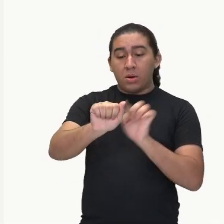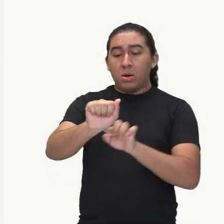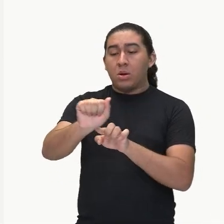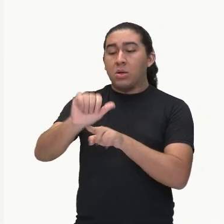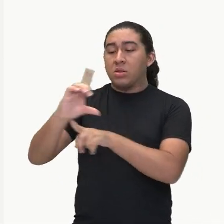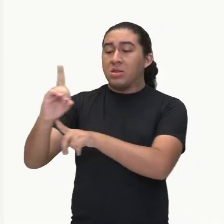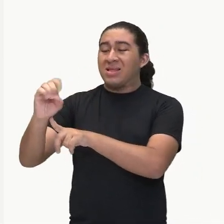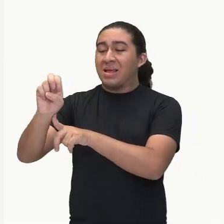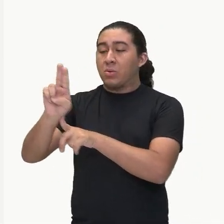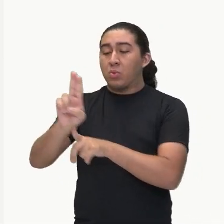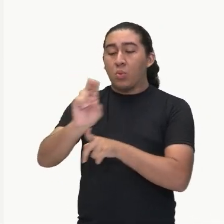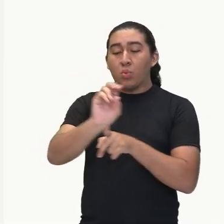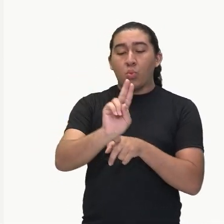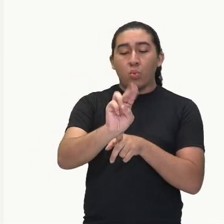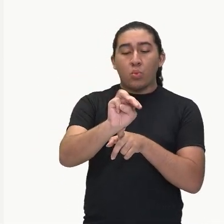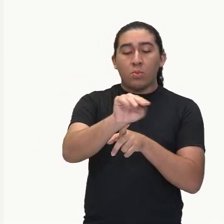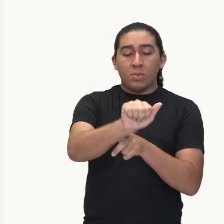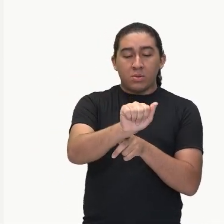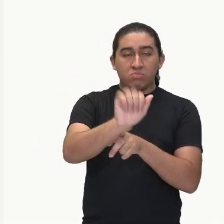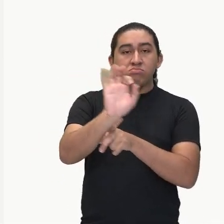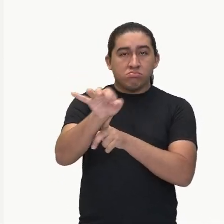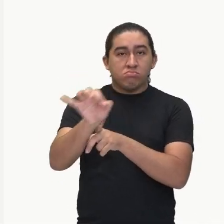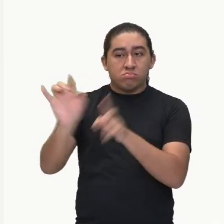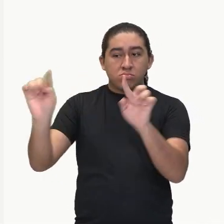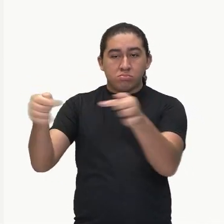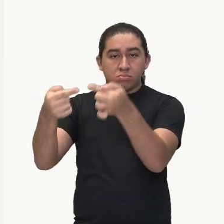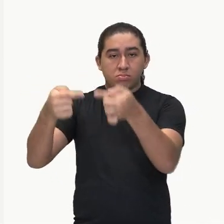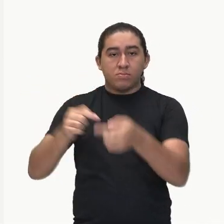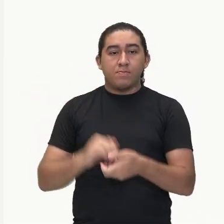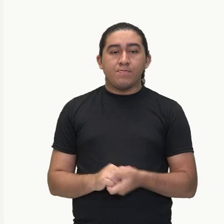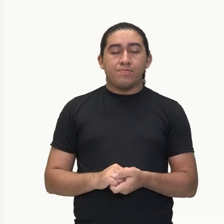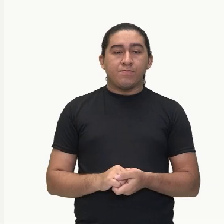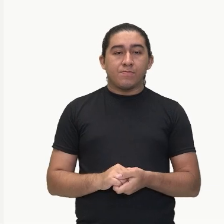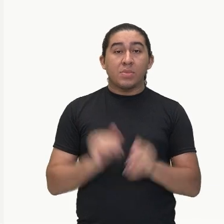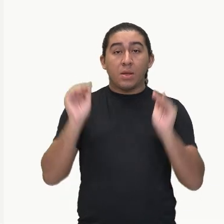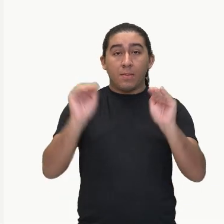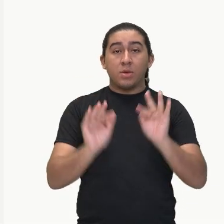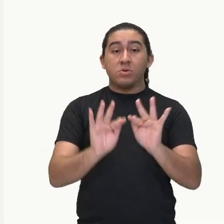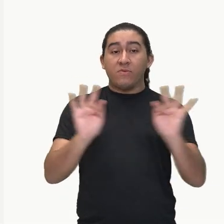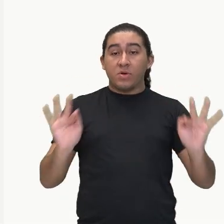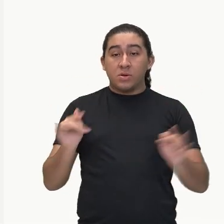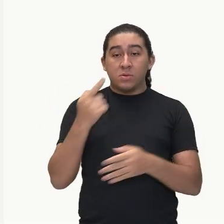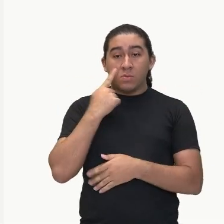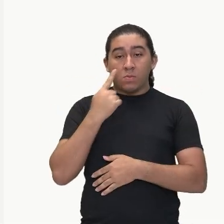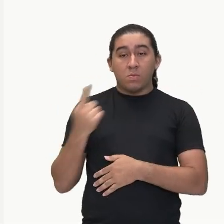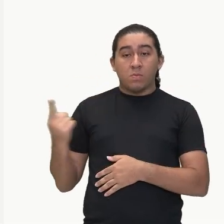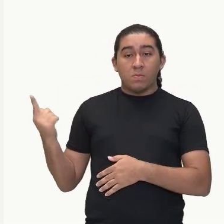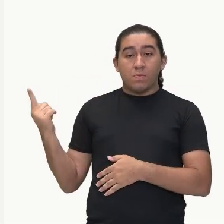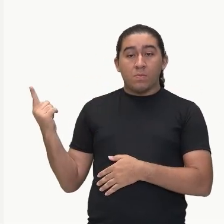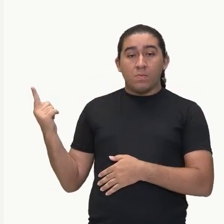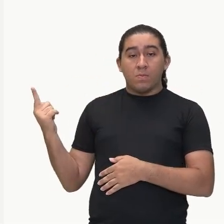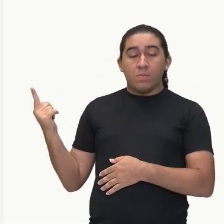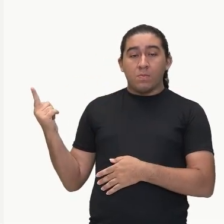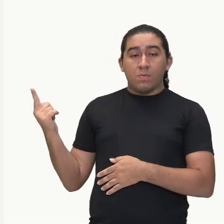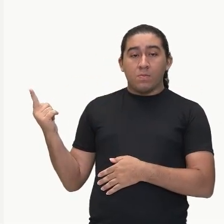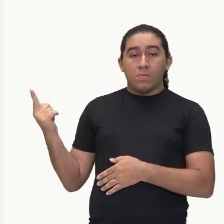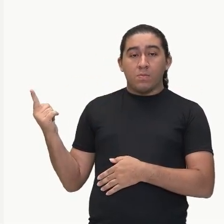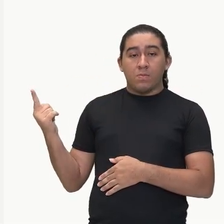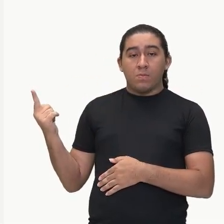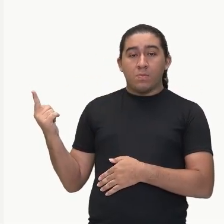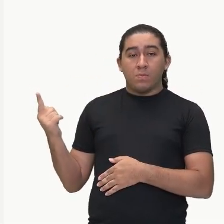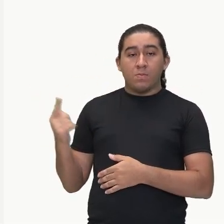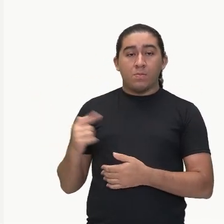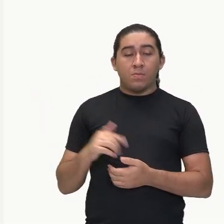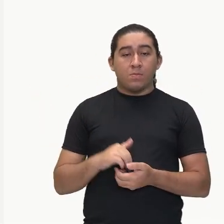1 hora, bateu 1 hora, soaram 2 horas, bateram 2 horas,